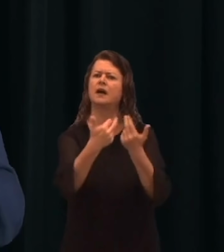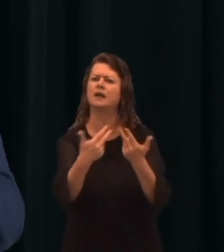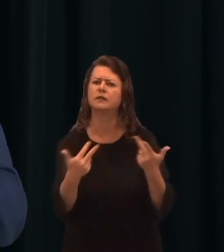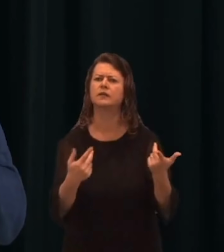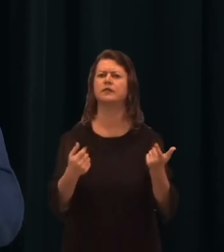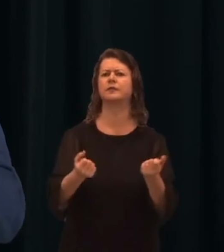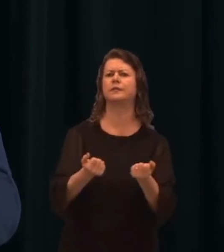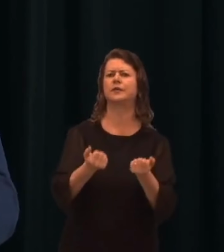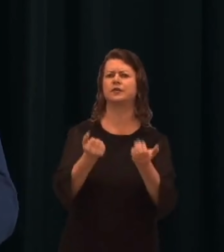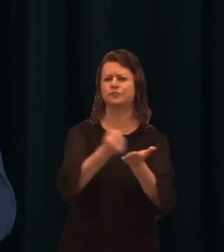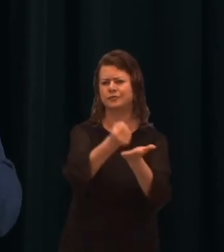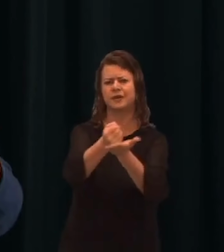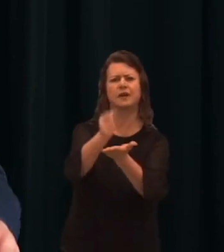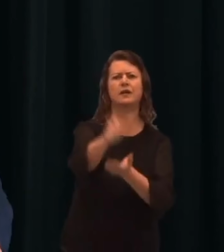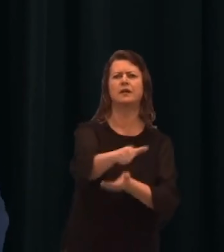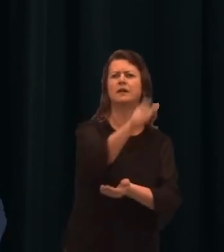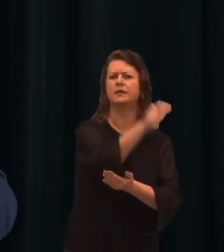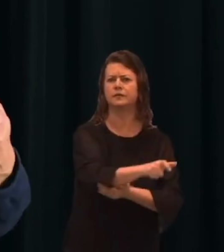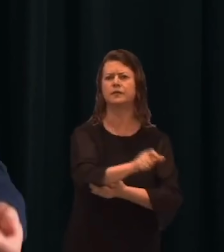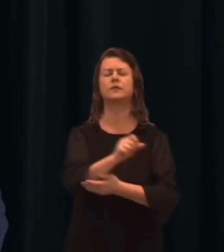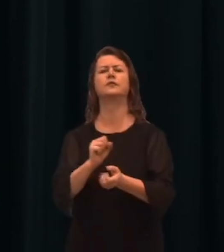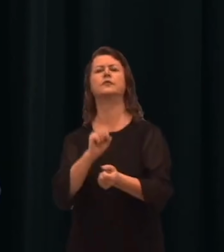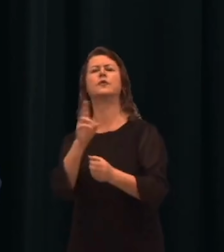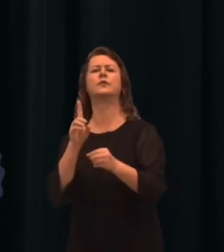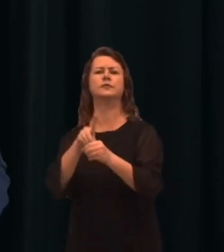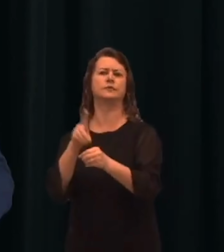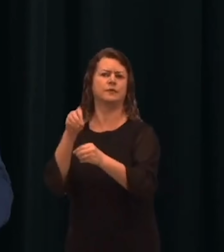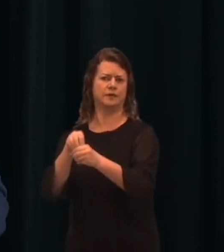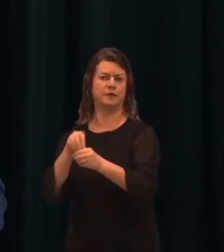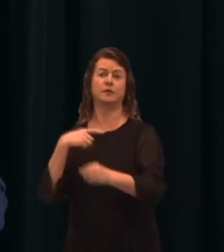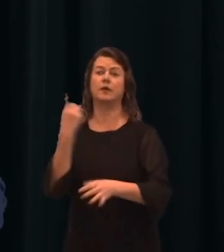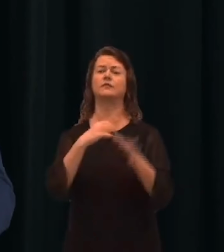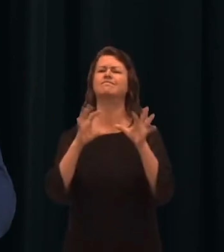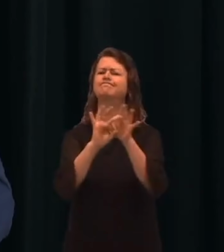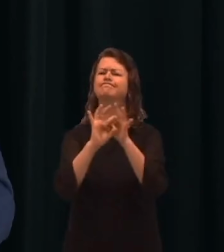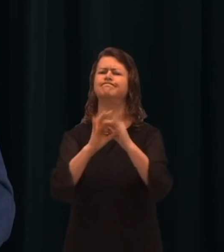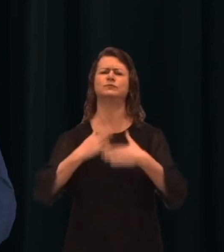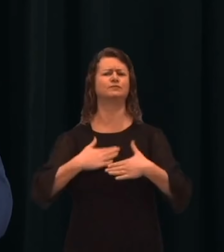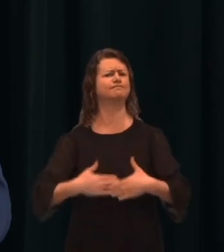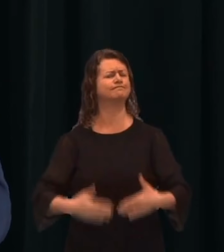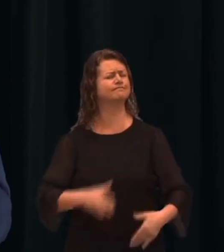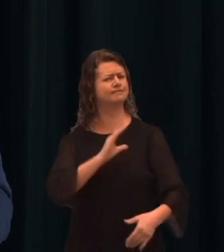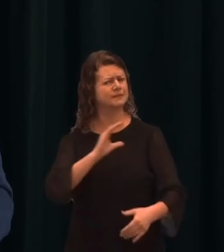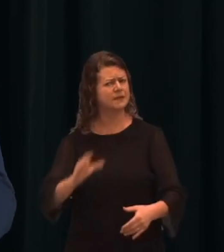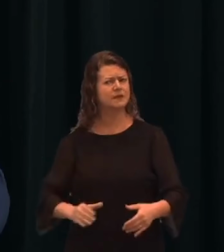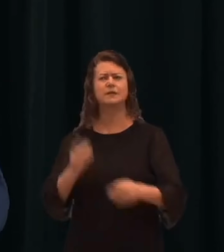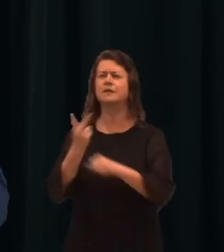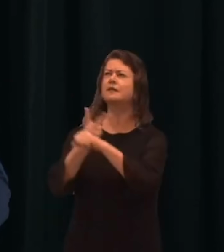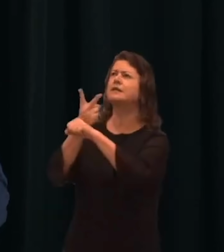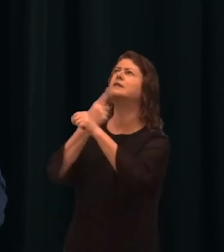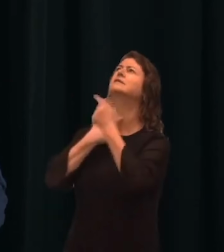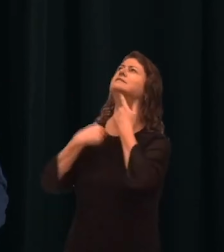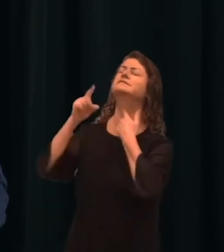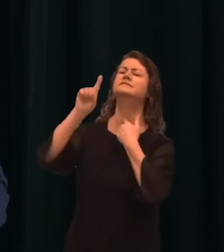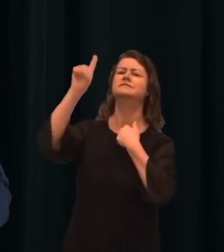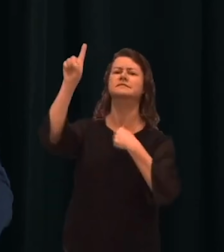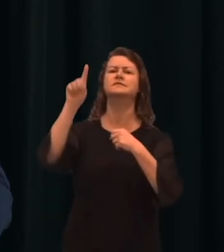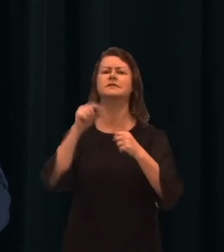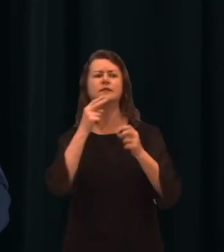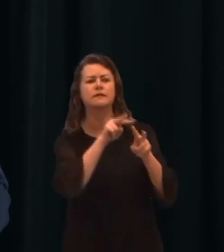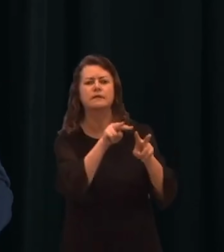a vontade do Senhor e enxergando e entendendo a necessidade do próximo. E eu me despeço deixando para vocês mais uma